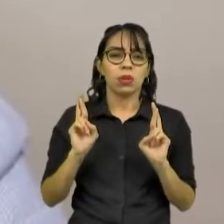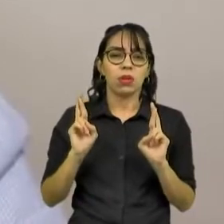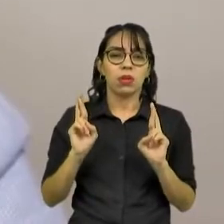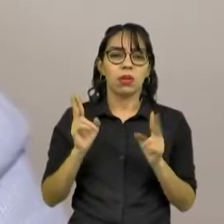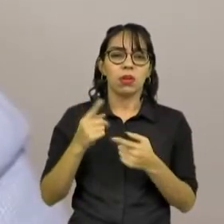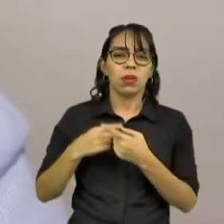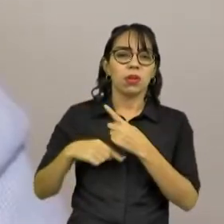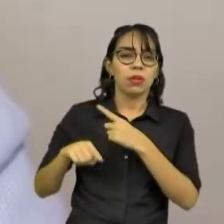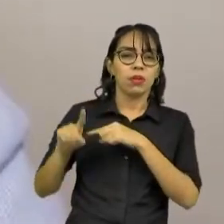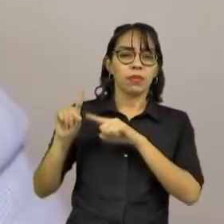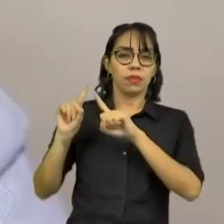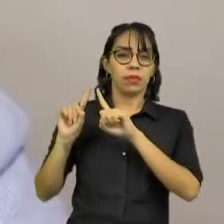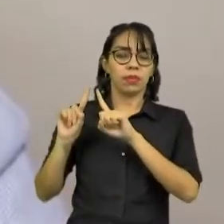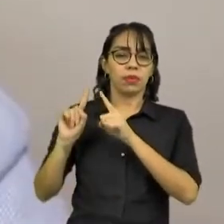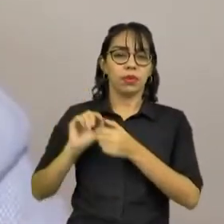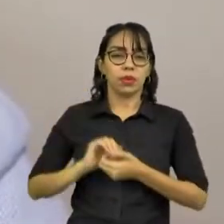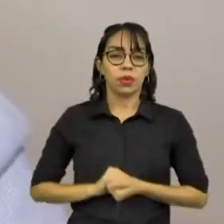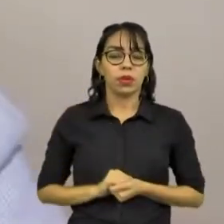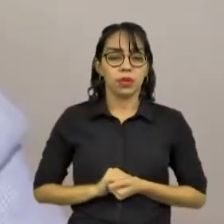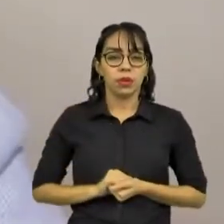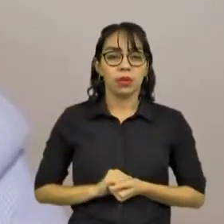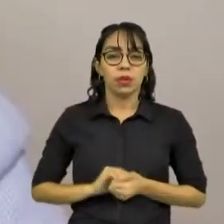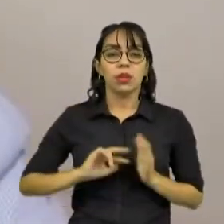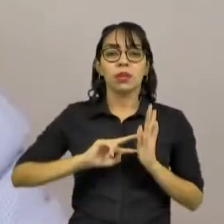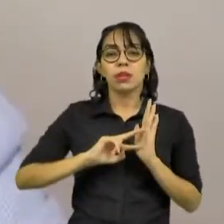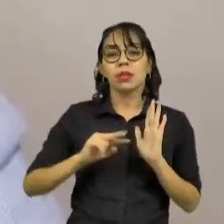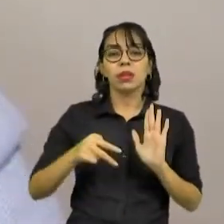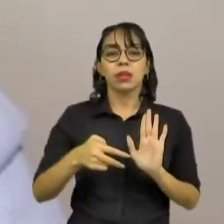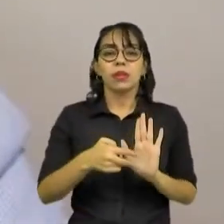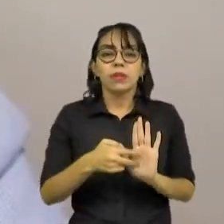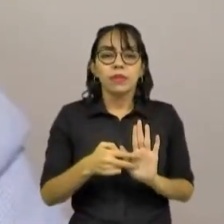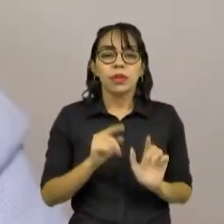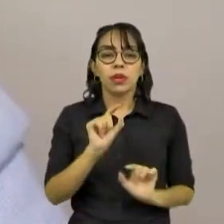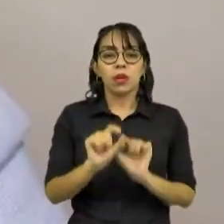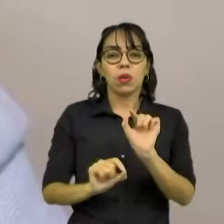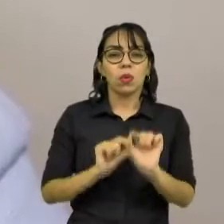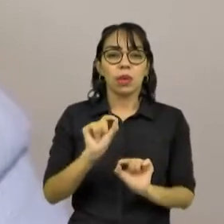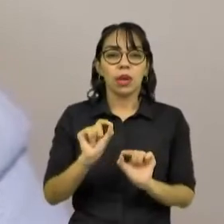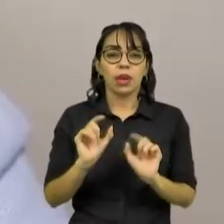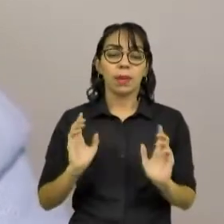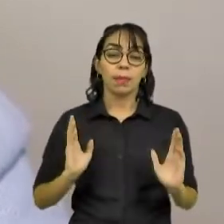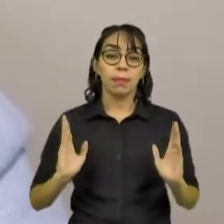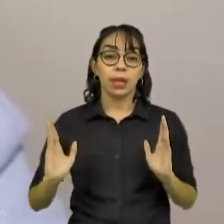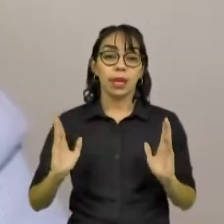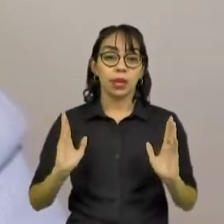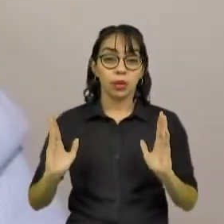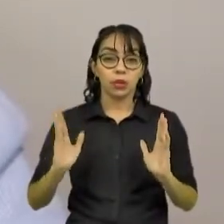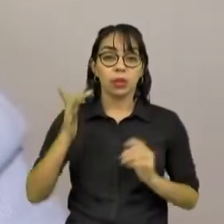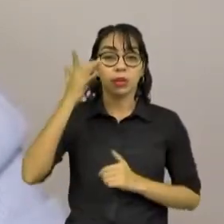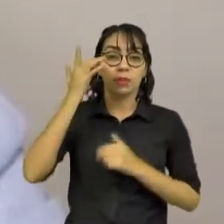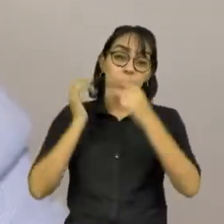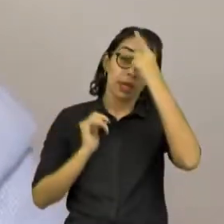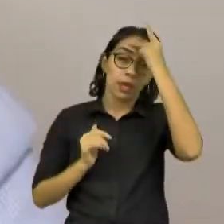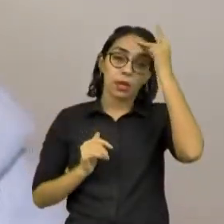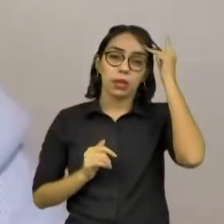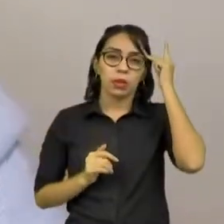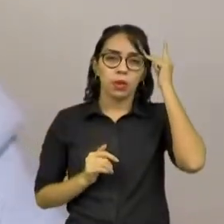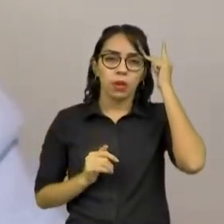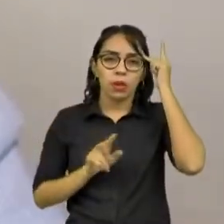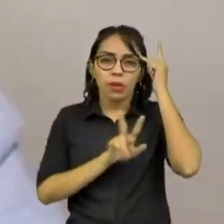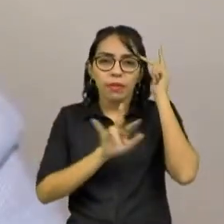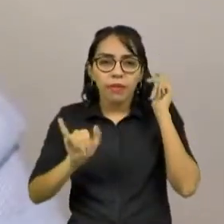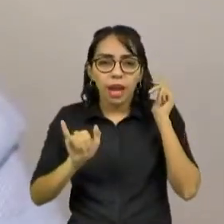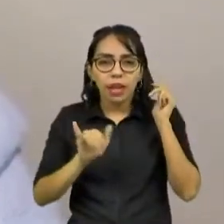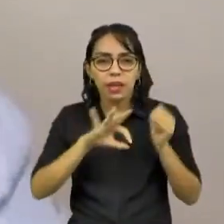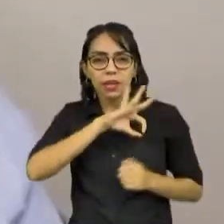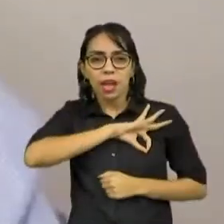temporários. Isso significa que, nesse período, essas pessoas vão adquirir renda e essa renda, parte dessa